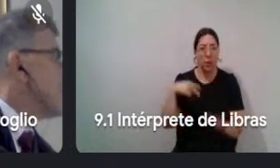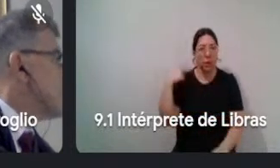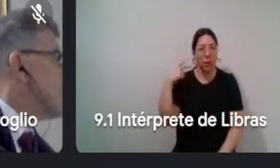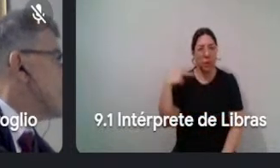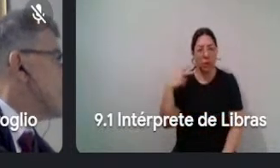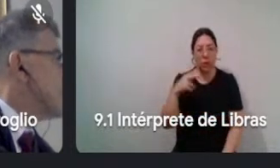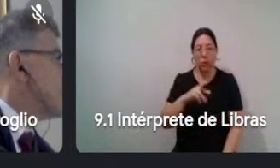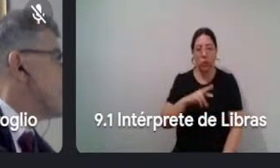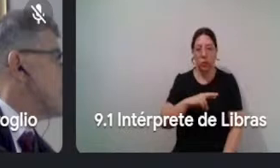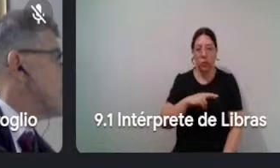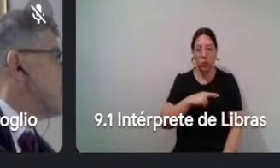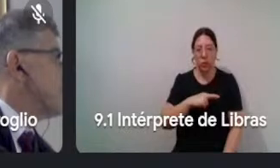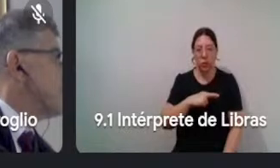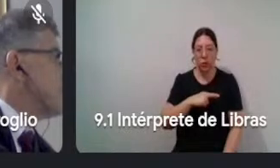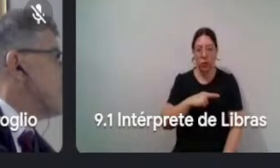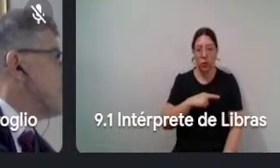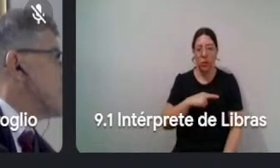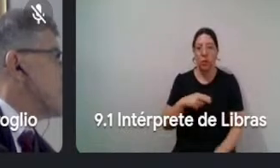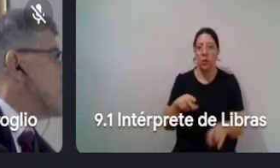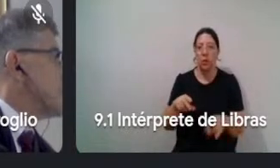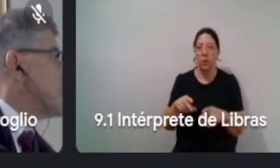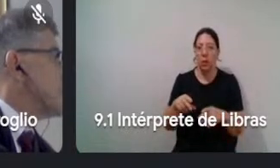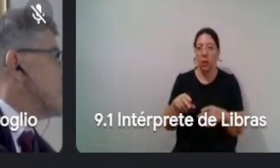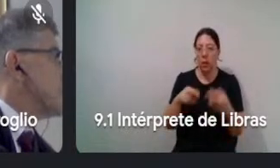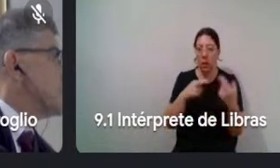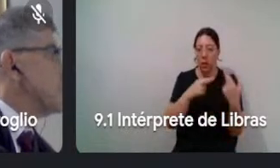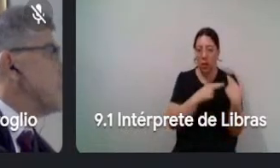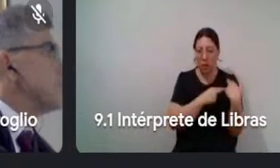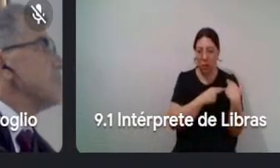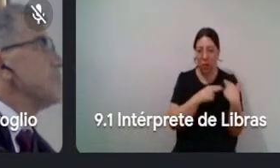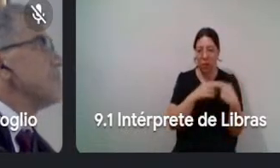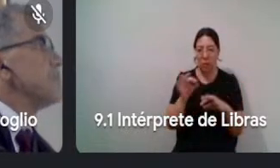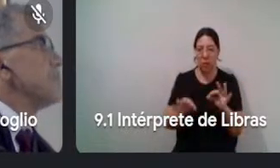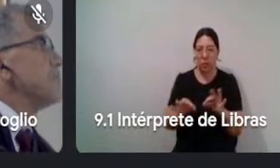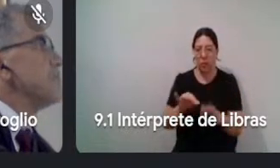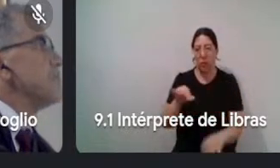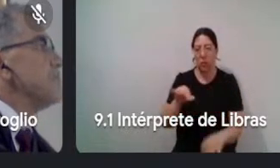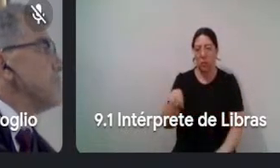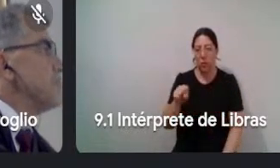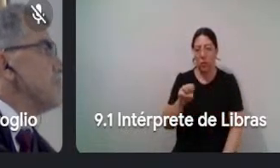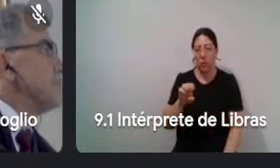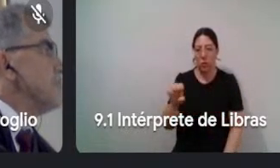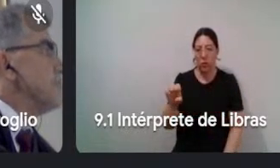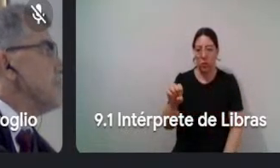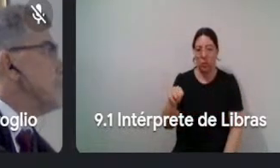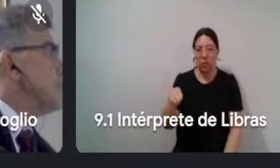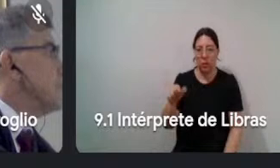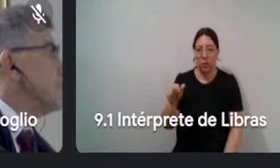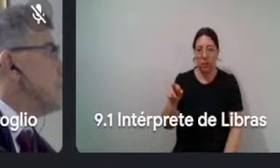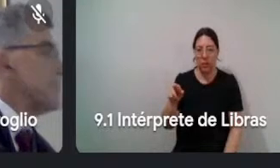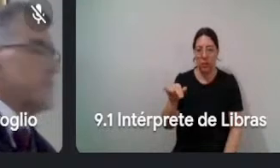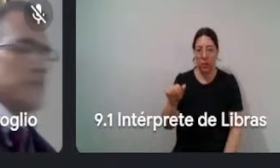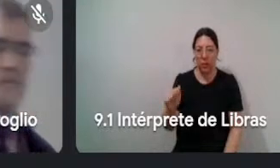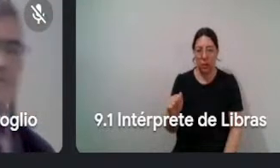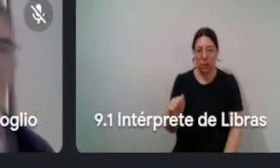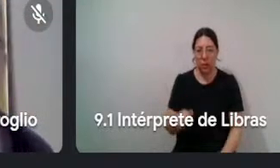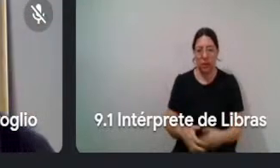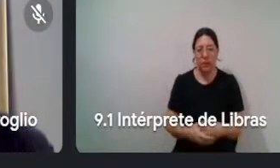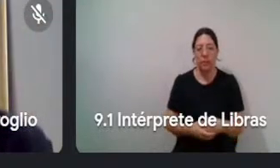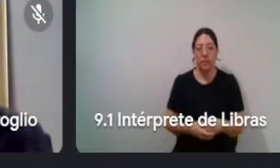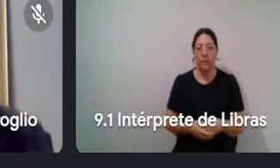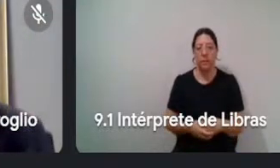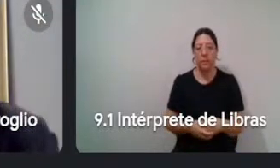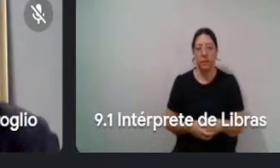Araguatins, também da relatoria do Dr. Zé Maria Lima, recorrente Magno Cardoso de Souza. Com a palavra, então, Dr. José Maria